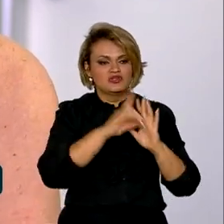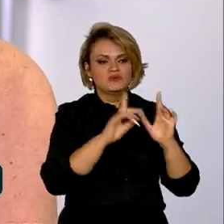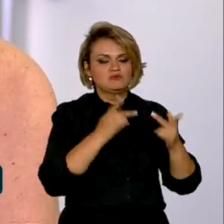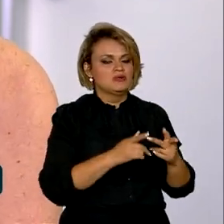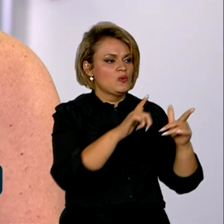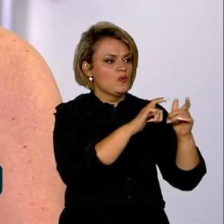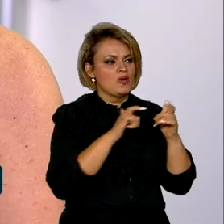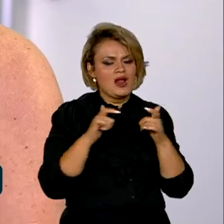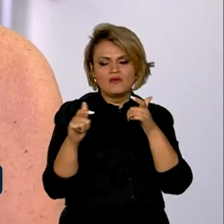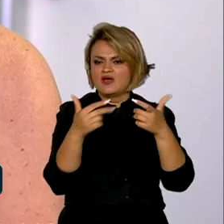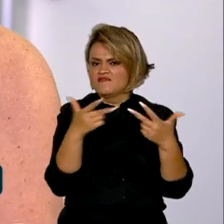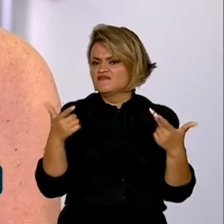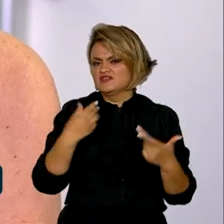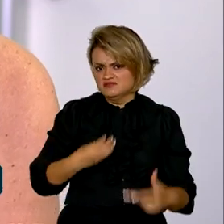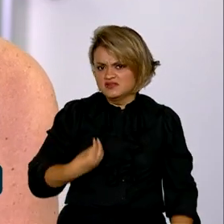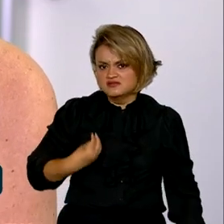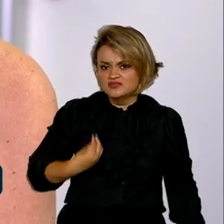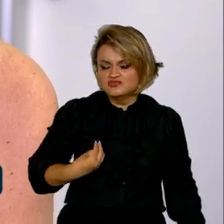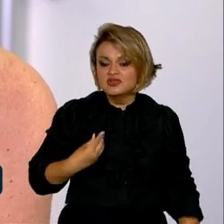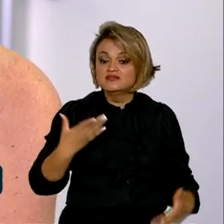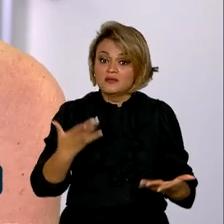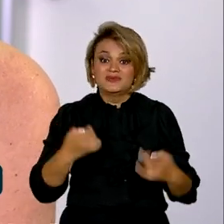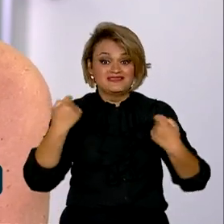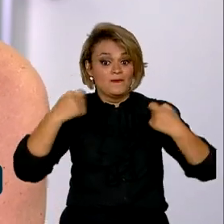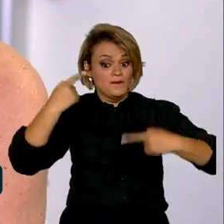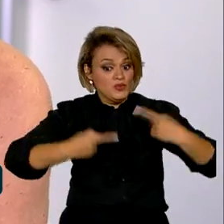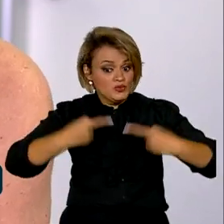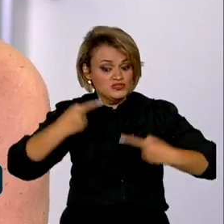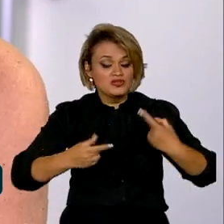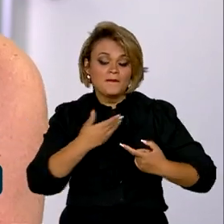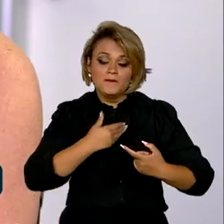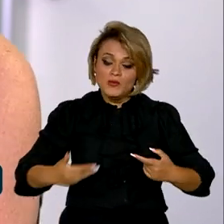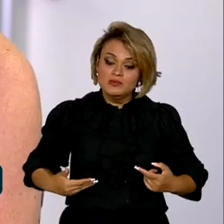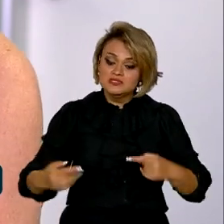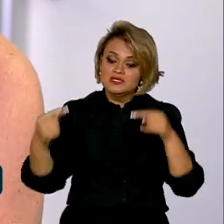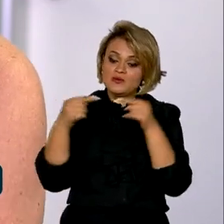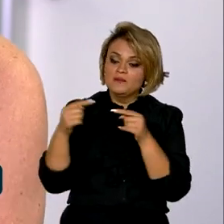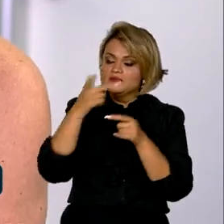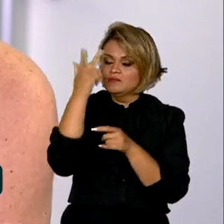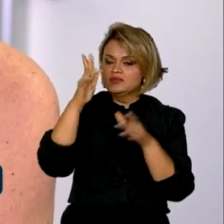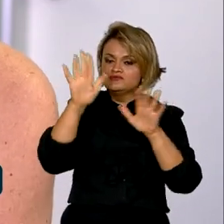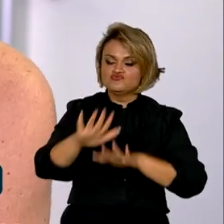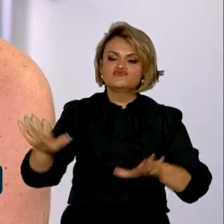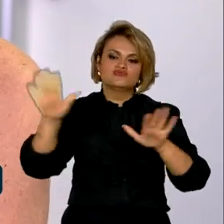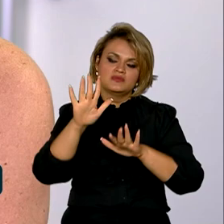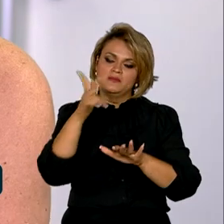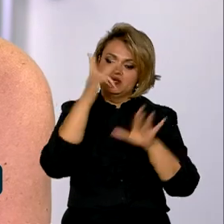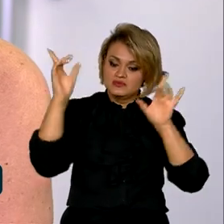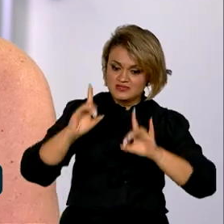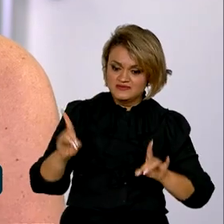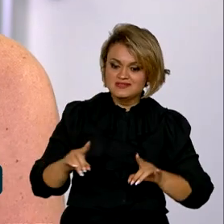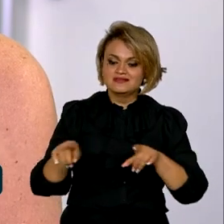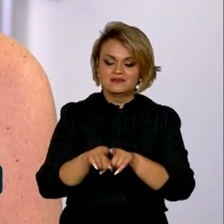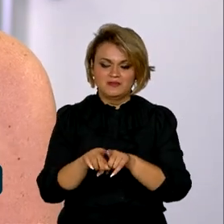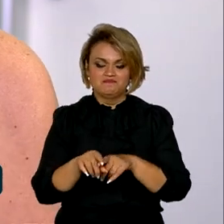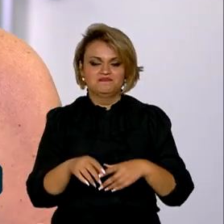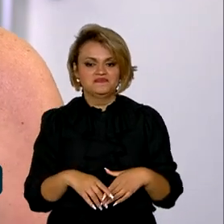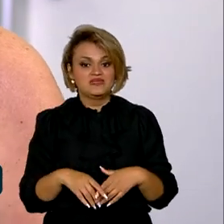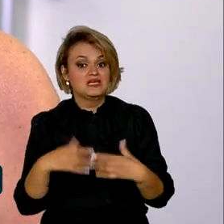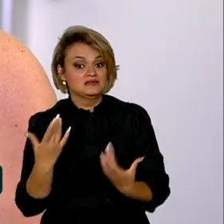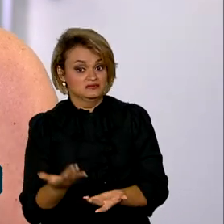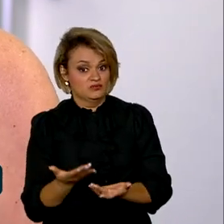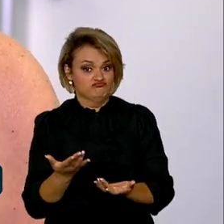e a gente precisa que tenha política pública que alcance todas as pessoas, as pessoas com deficiência também. Então,